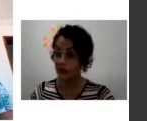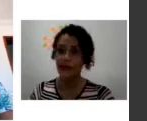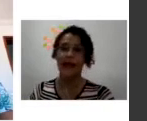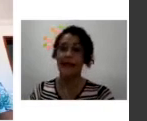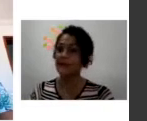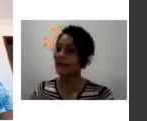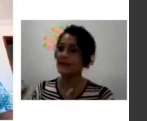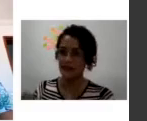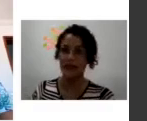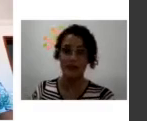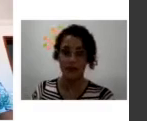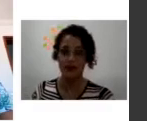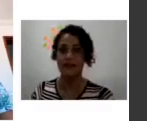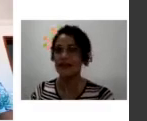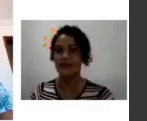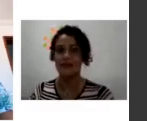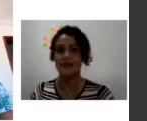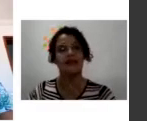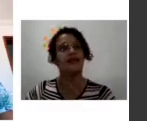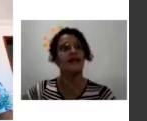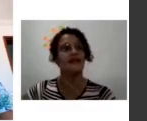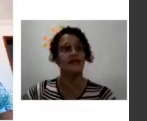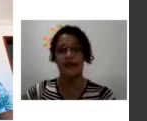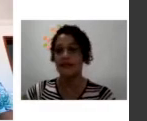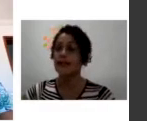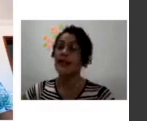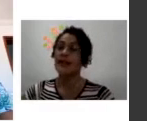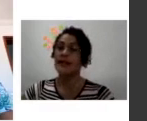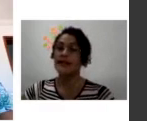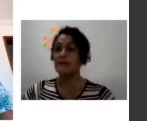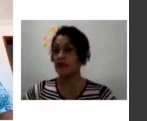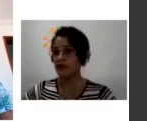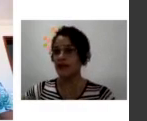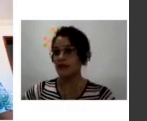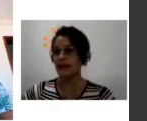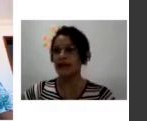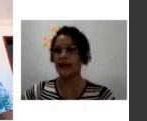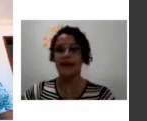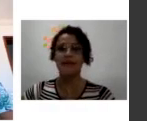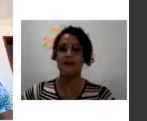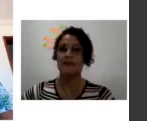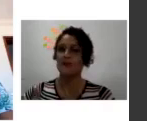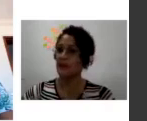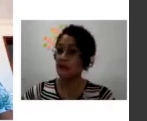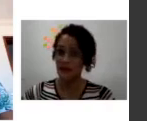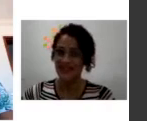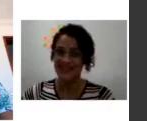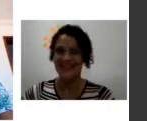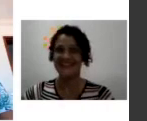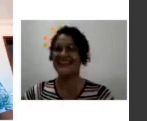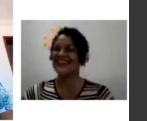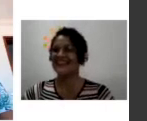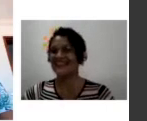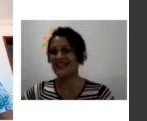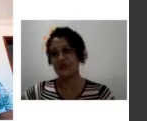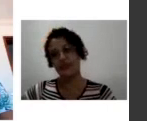estivesse, ainda que de maneira remota, né, assistindo ali as atividades. E para não ficar sobrecarregada, o professor Manuel, muito